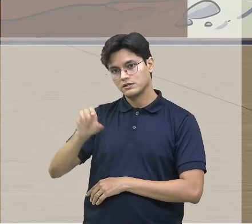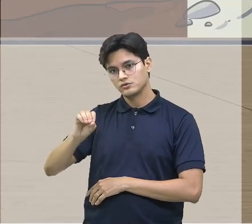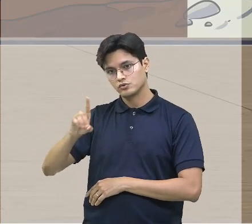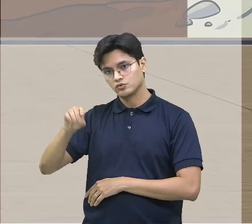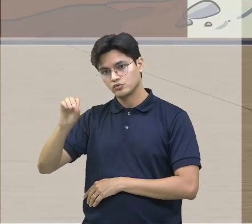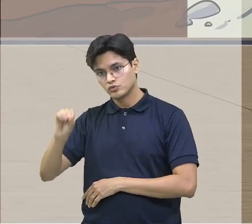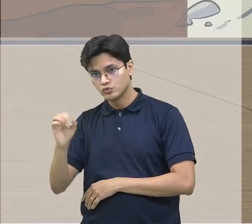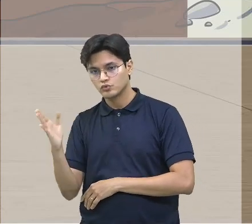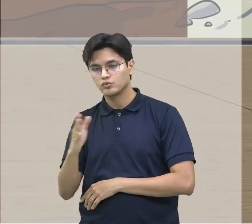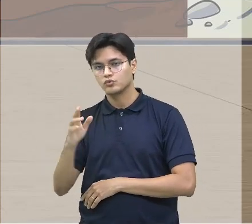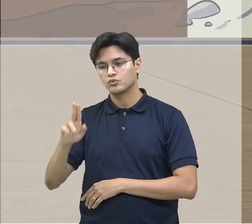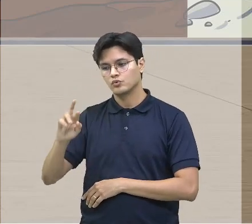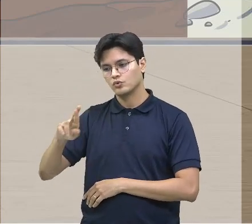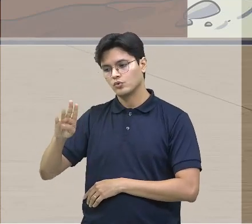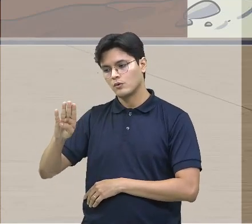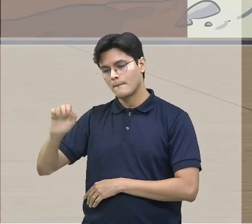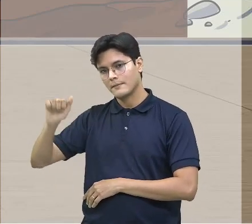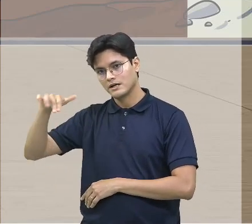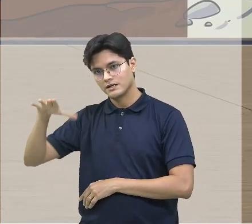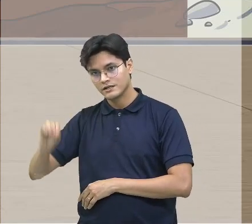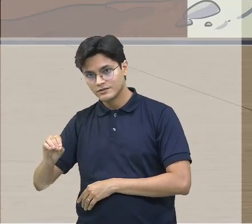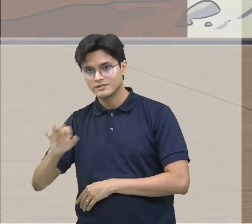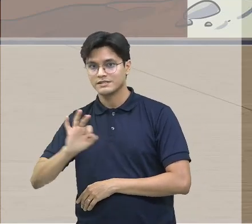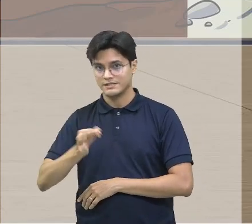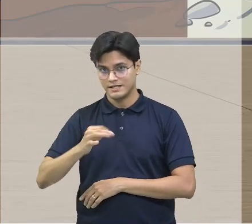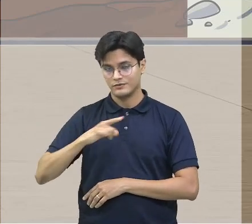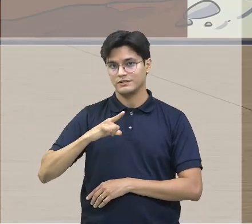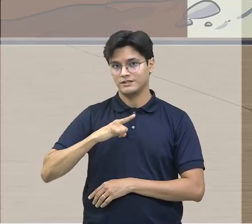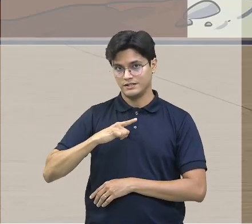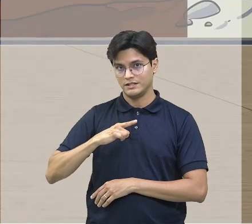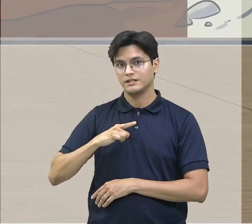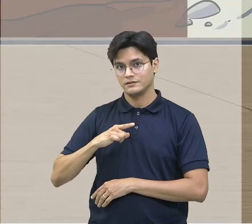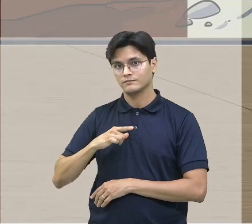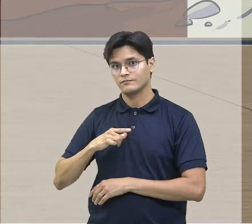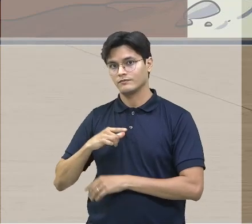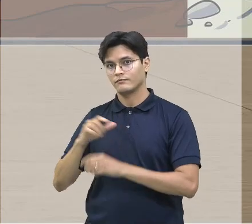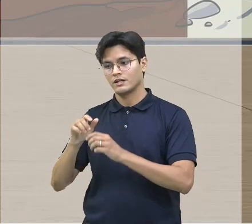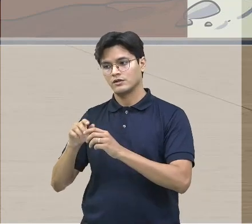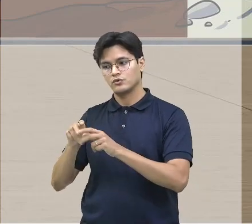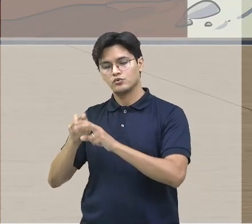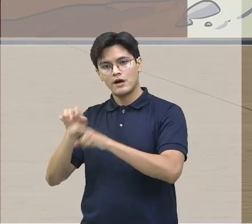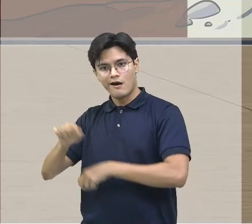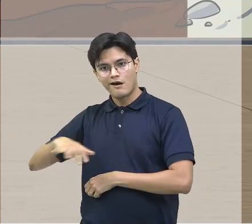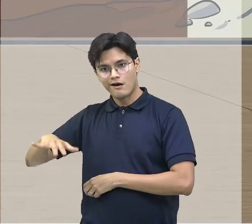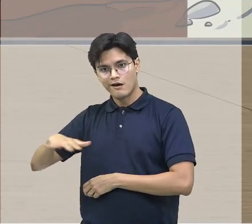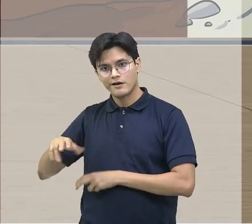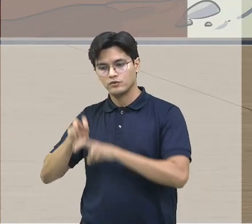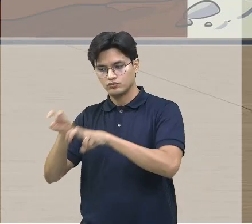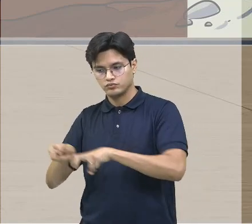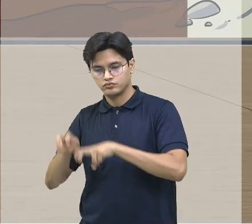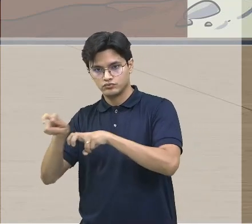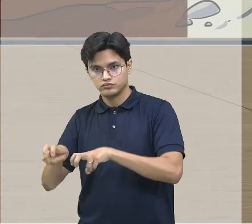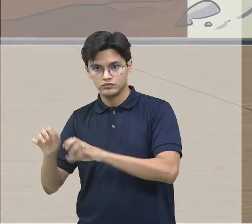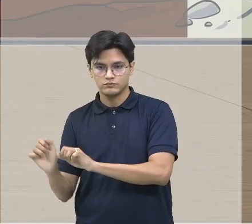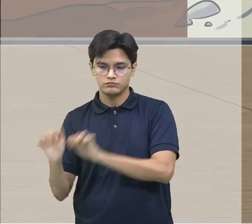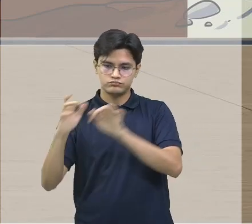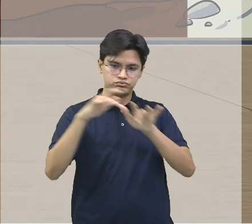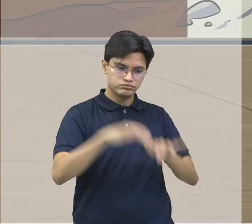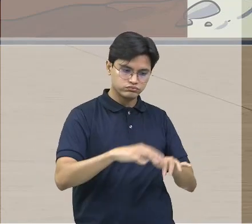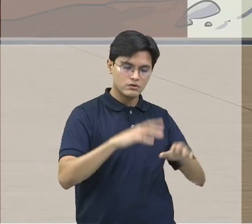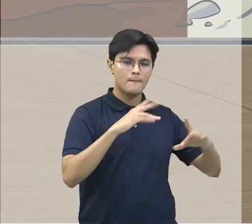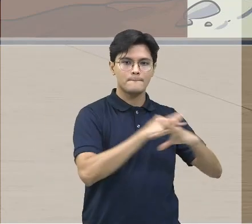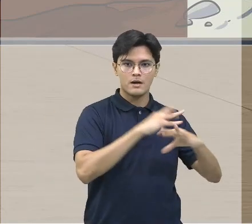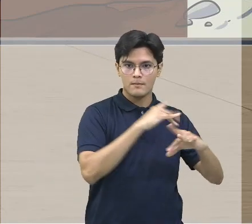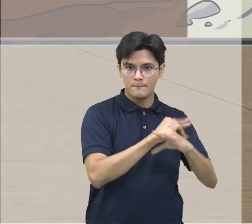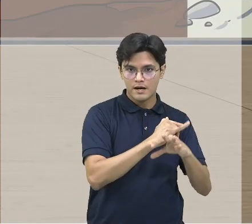ser justamente o movimento contrário. Quando as pessoas saem da cidade, saem da urbe da cidade e vai para o campo. E é justamente o que